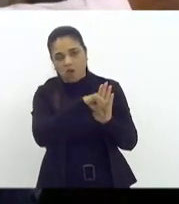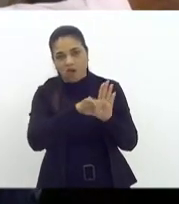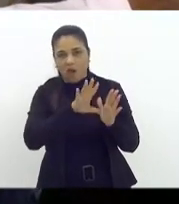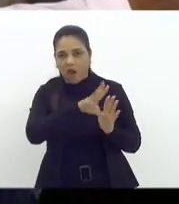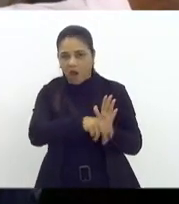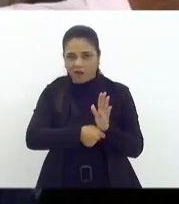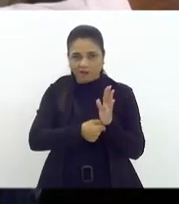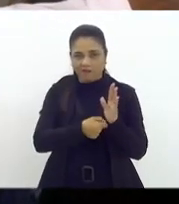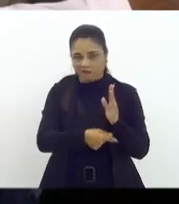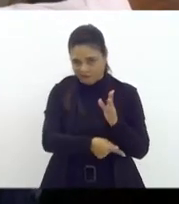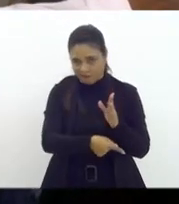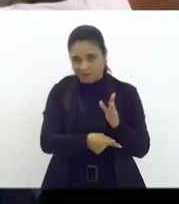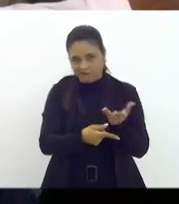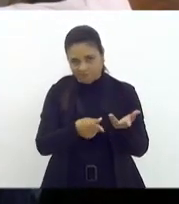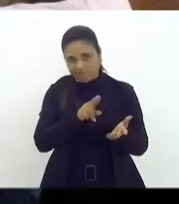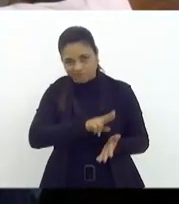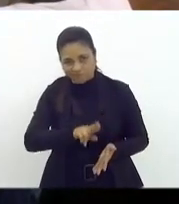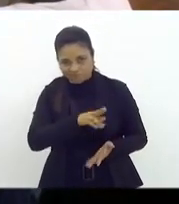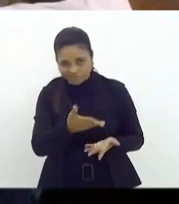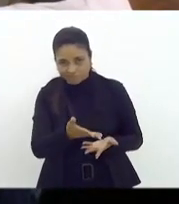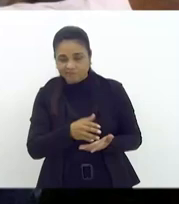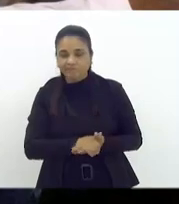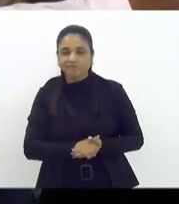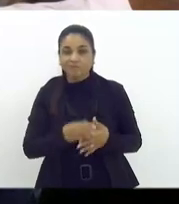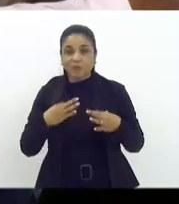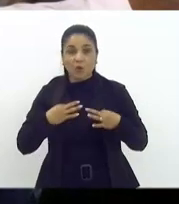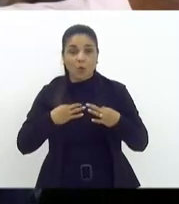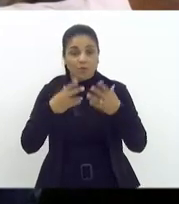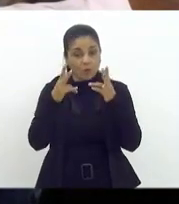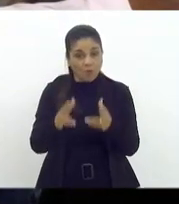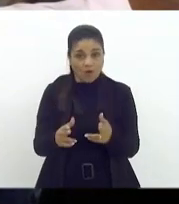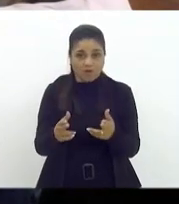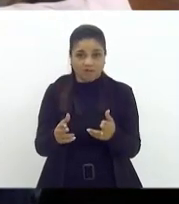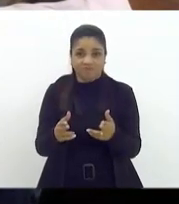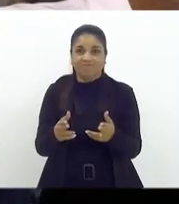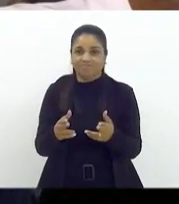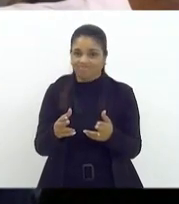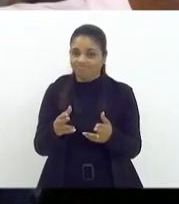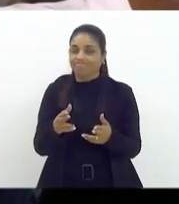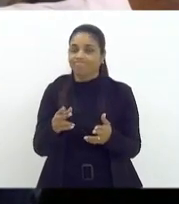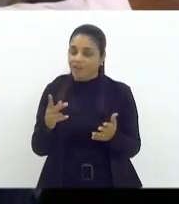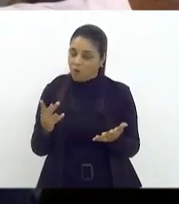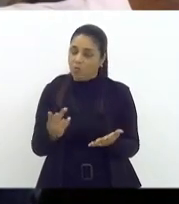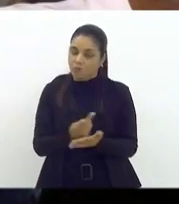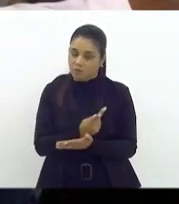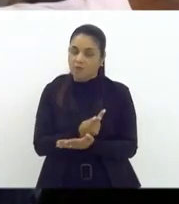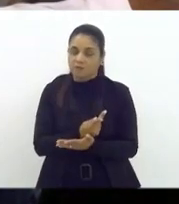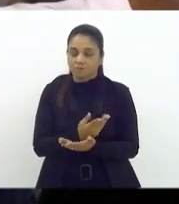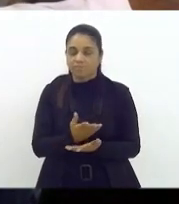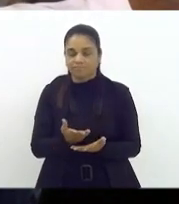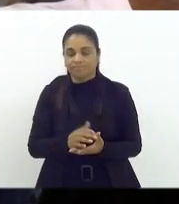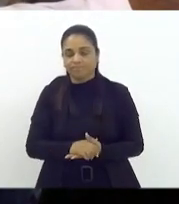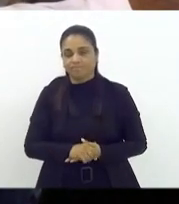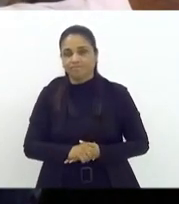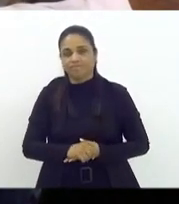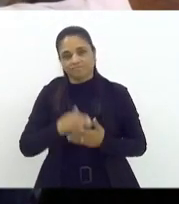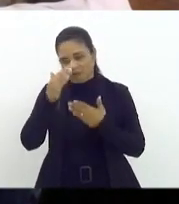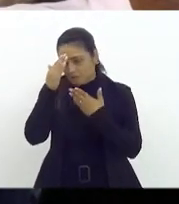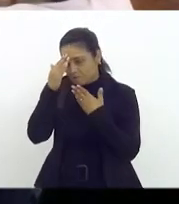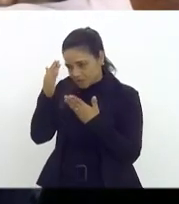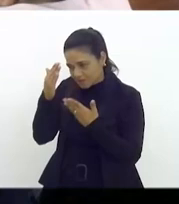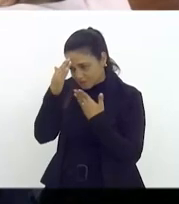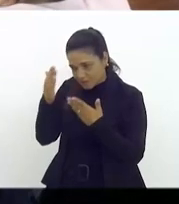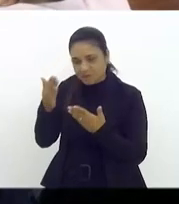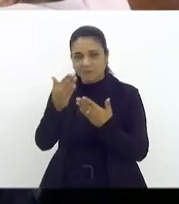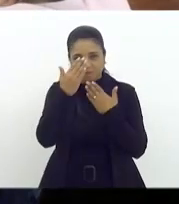assaltou estava utilizando tá Então realmente isso aí pode acontecer não sei